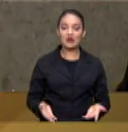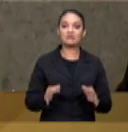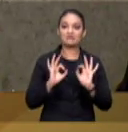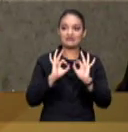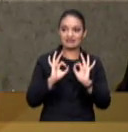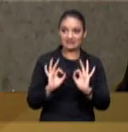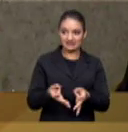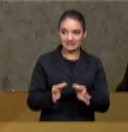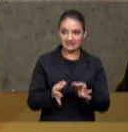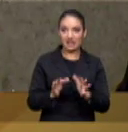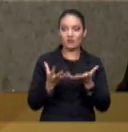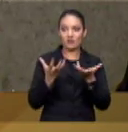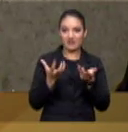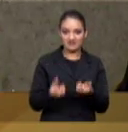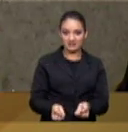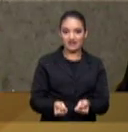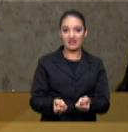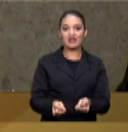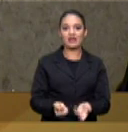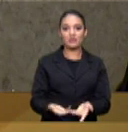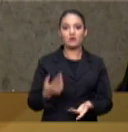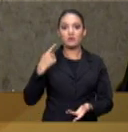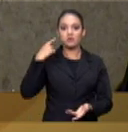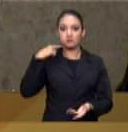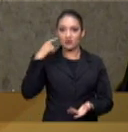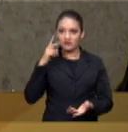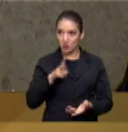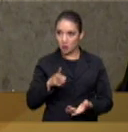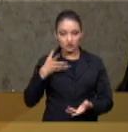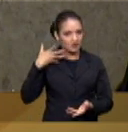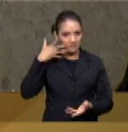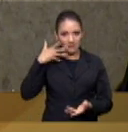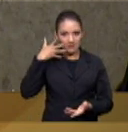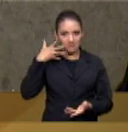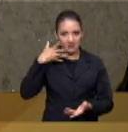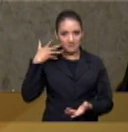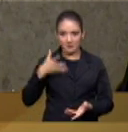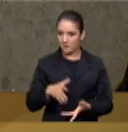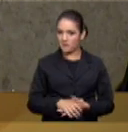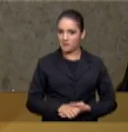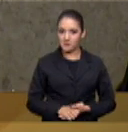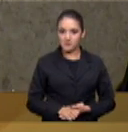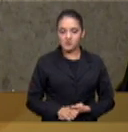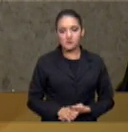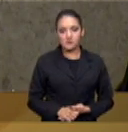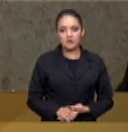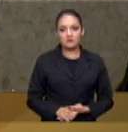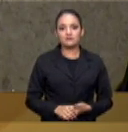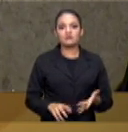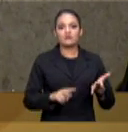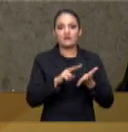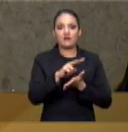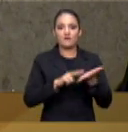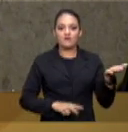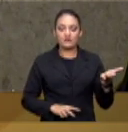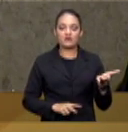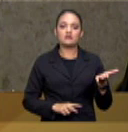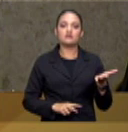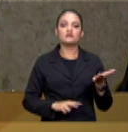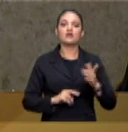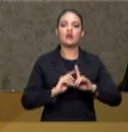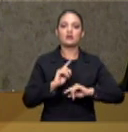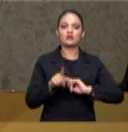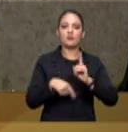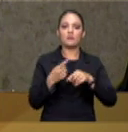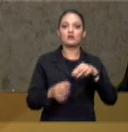ordem, o advogado continuará na sua sustentação oral do mérito e a vista será concedida a